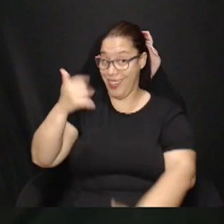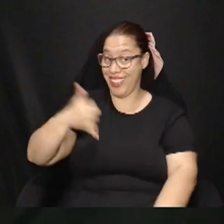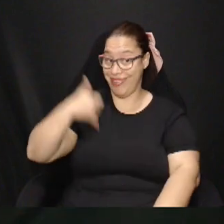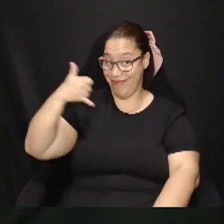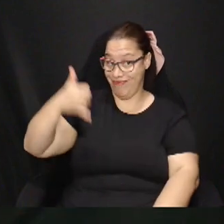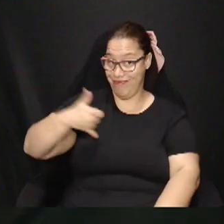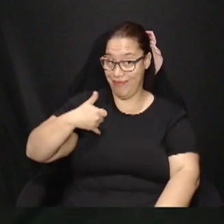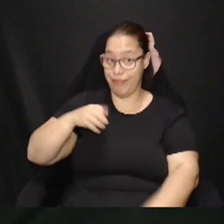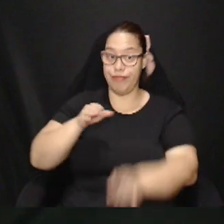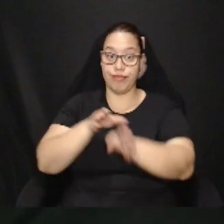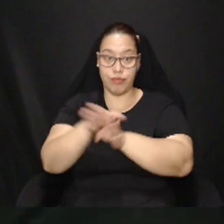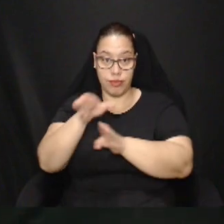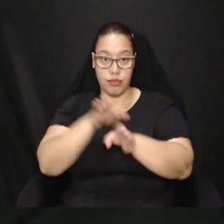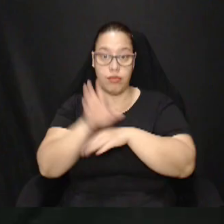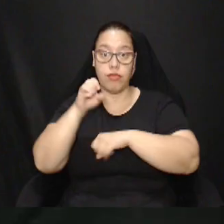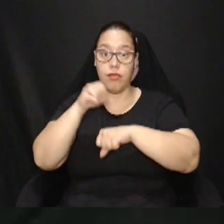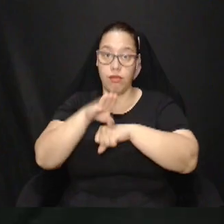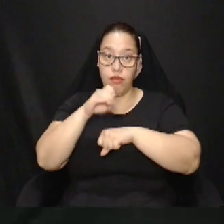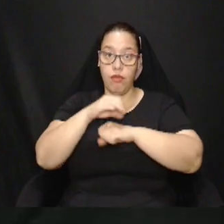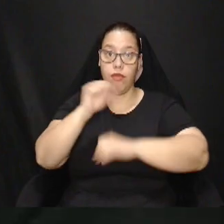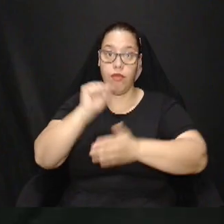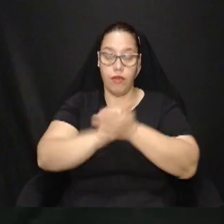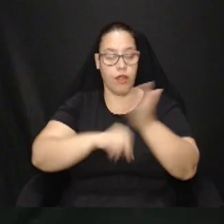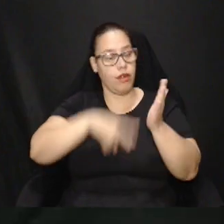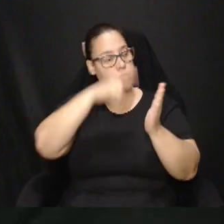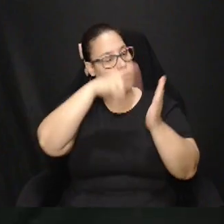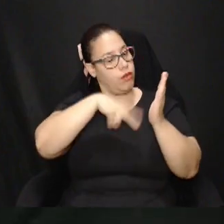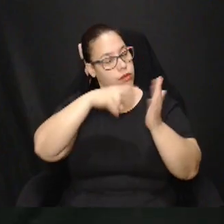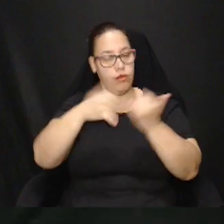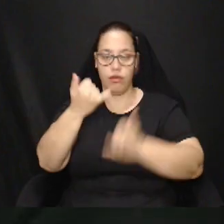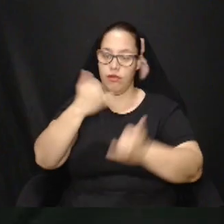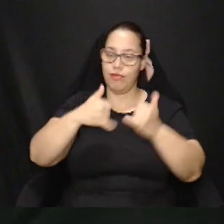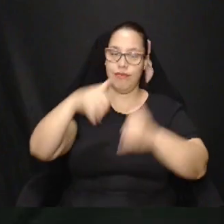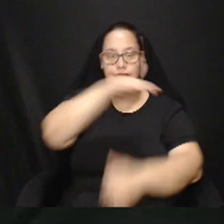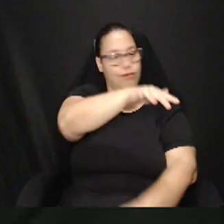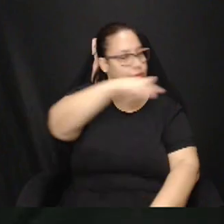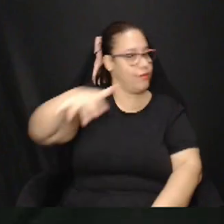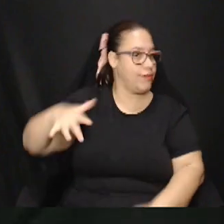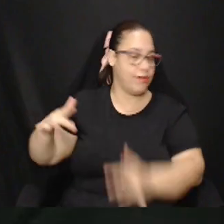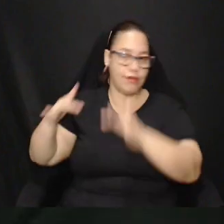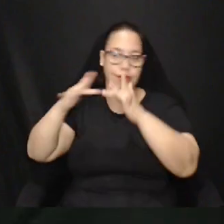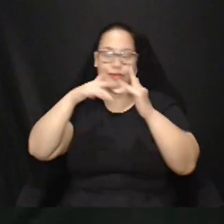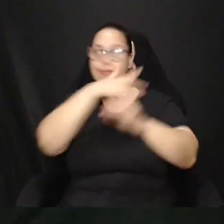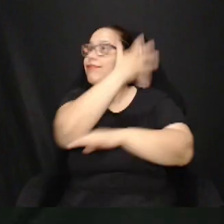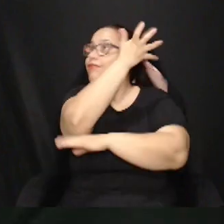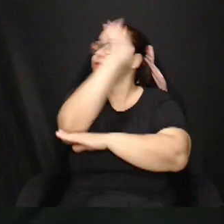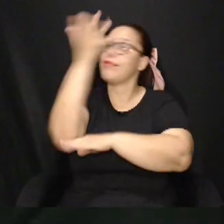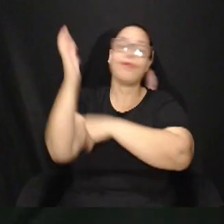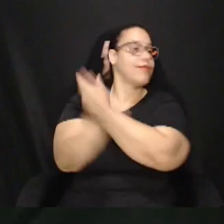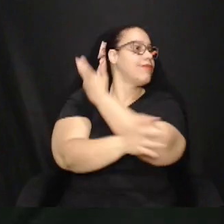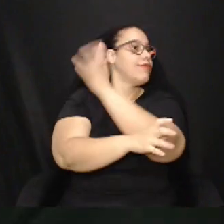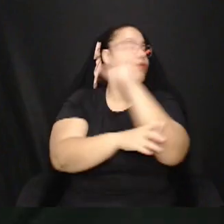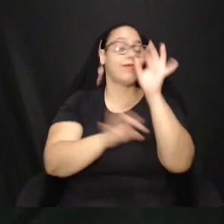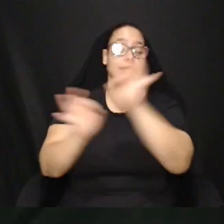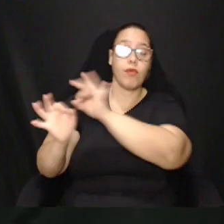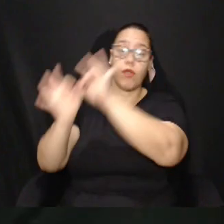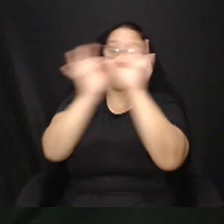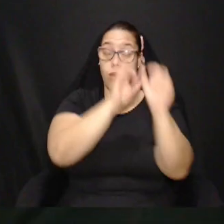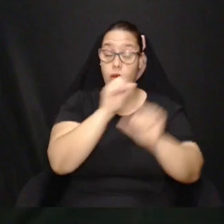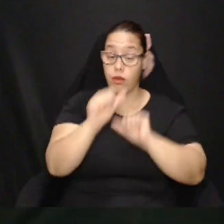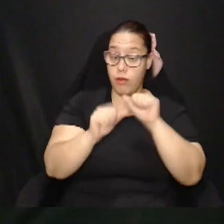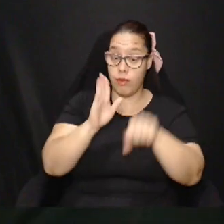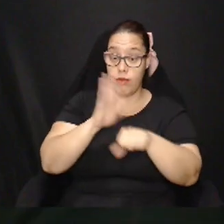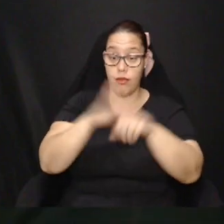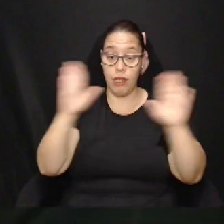orientações incentivam atividades como leitura, brincadeiras ao ar livre, contato com a natureza. Com a rotina alterada e mais tempo em casa, muitos